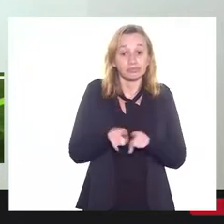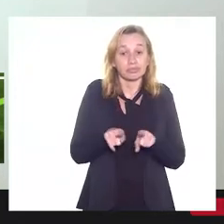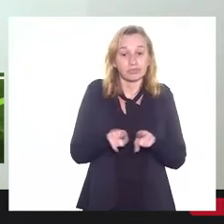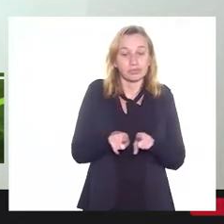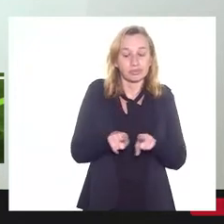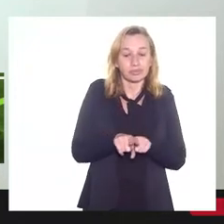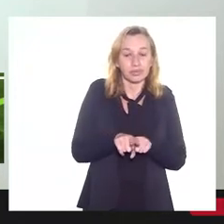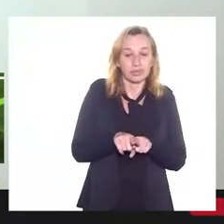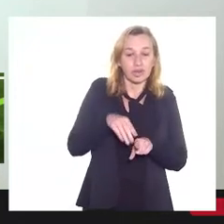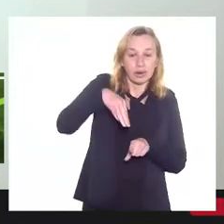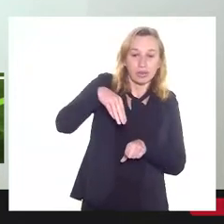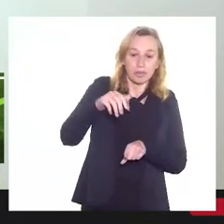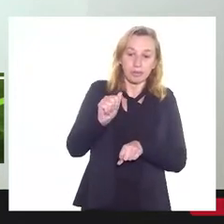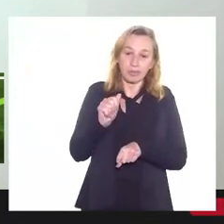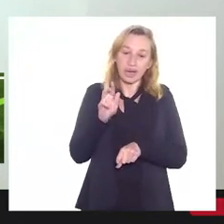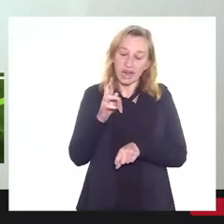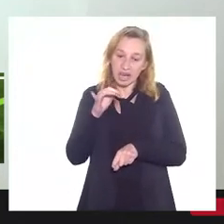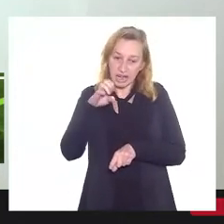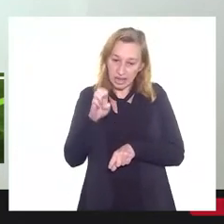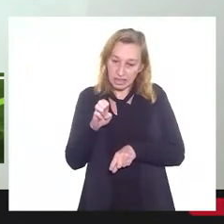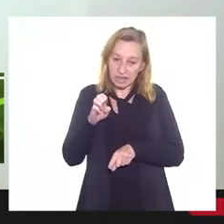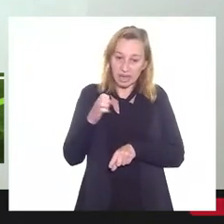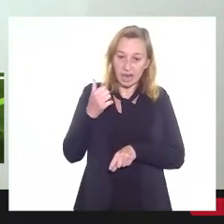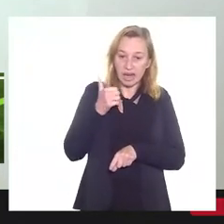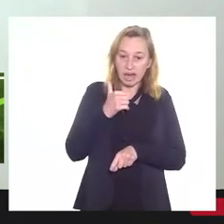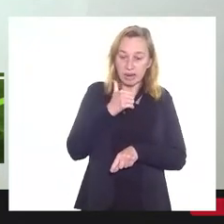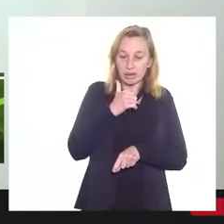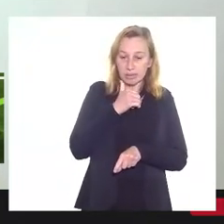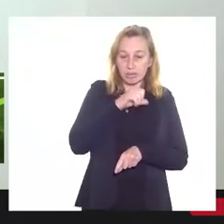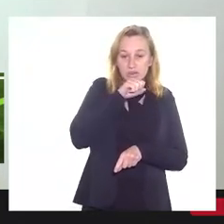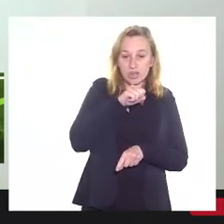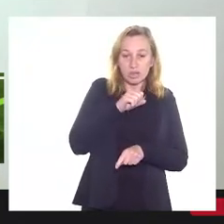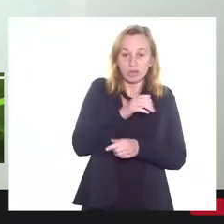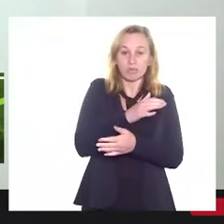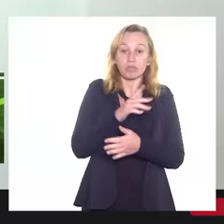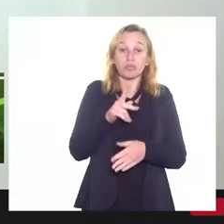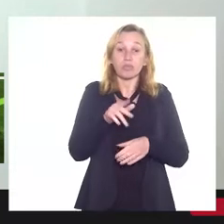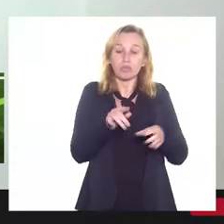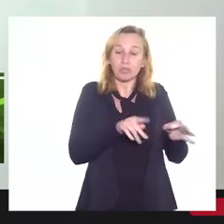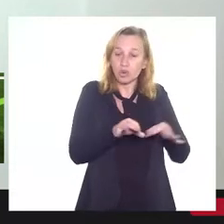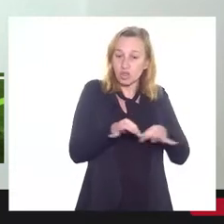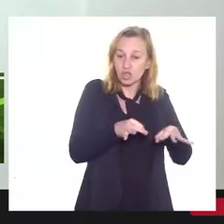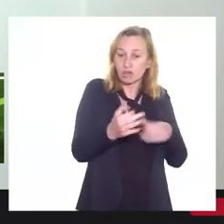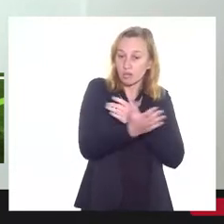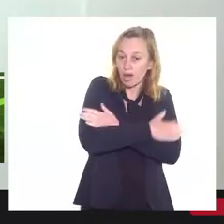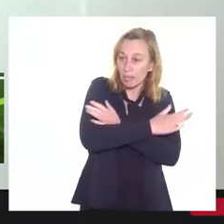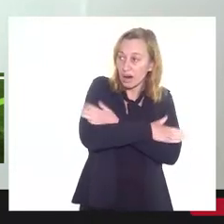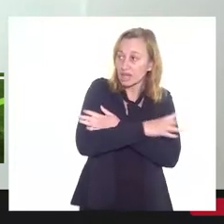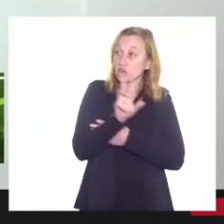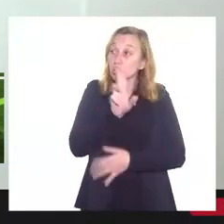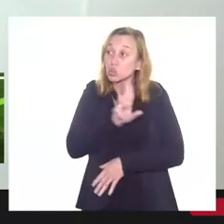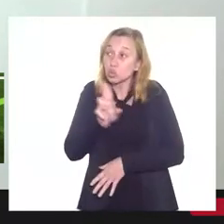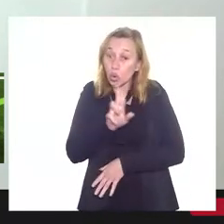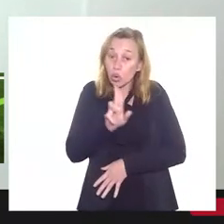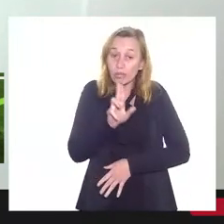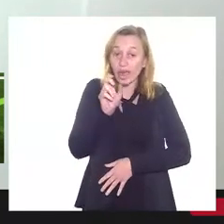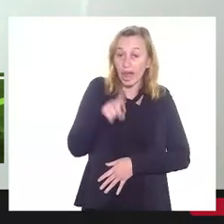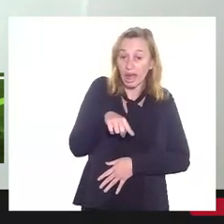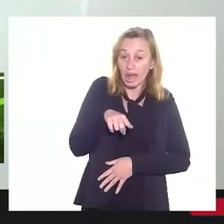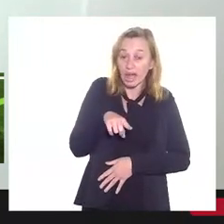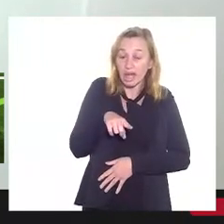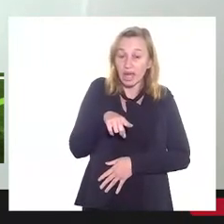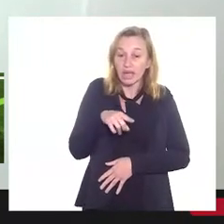a mãe Margaret pela pelo projeto abrace é importantíssimo o nome é muito muito